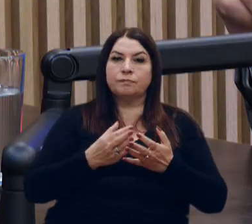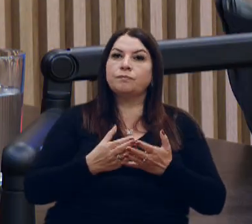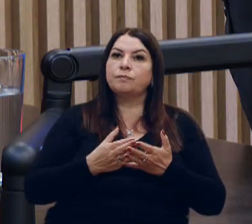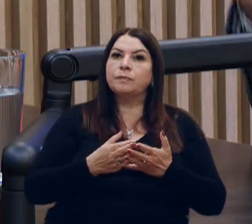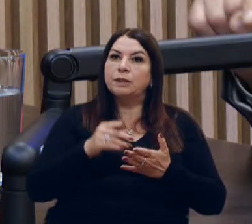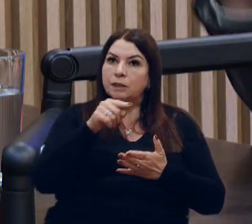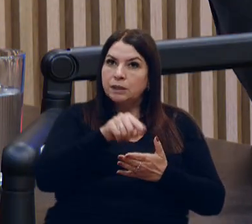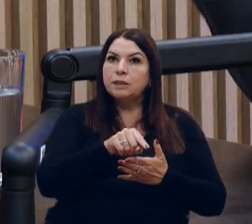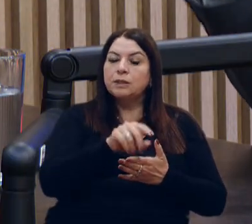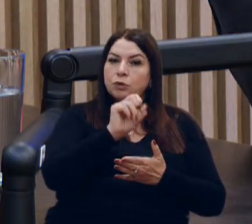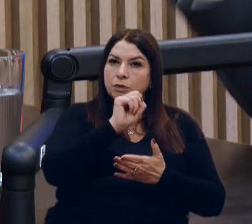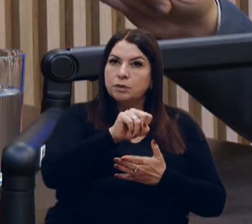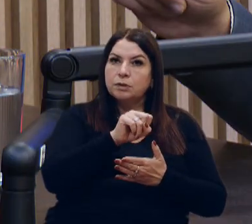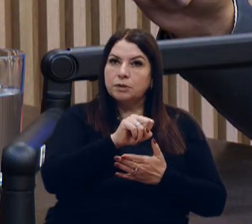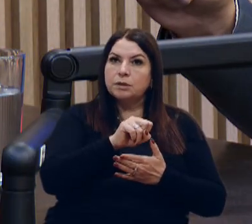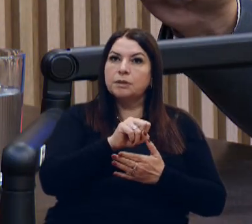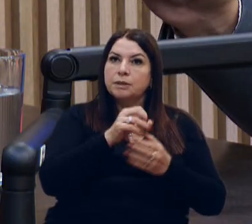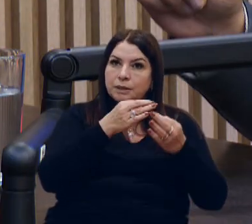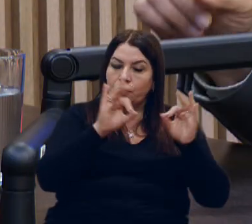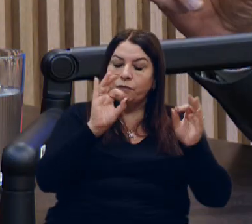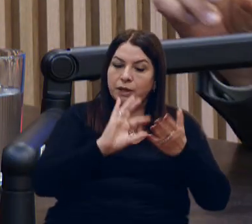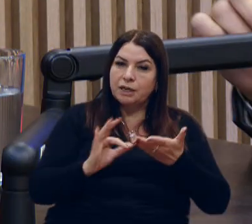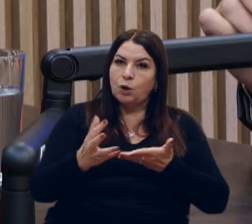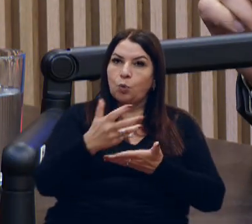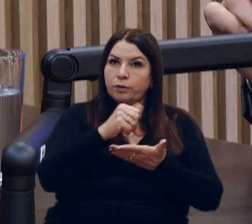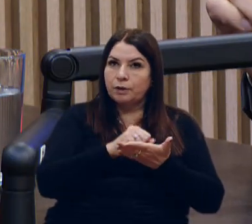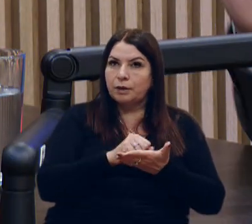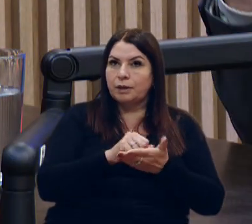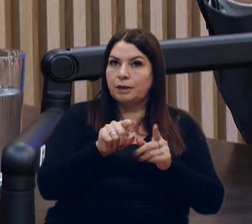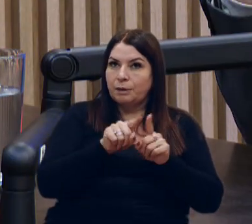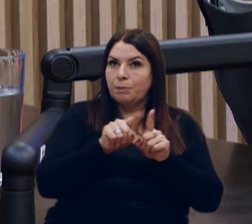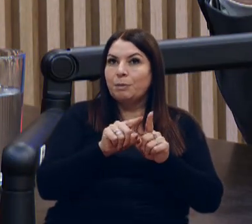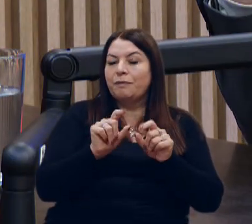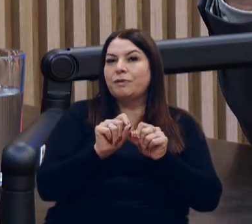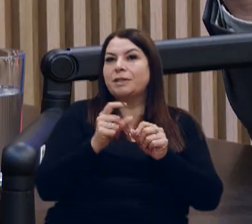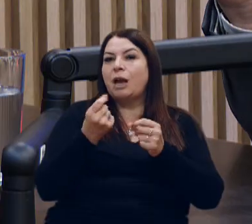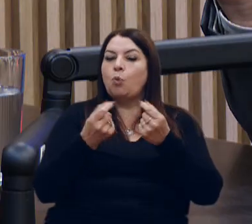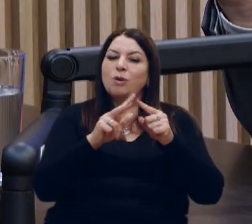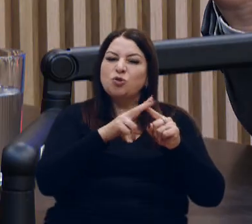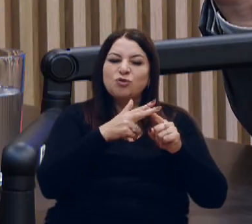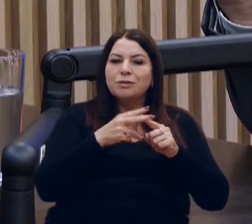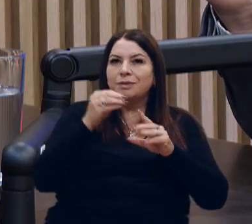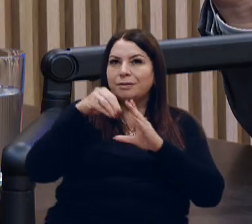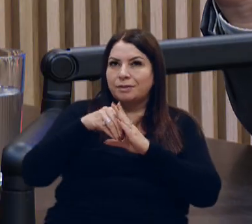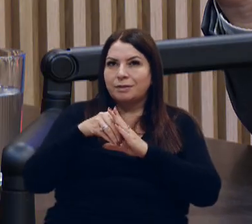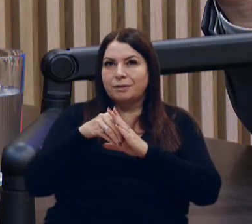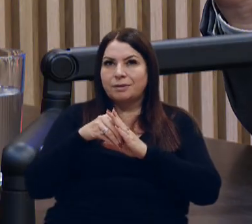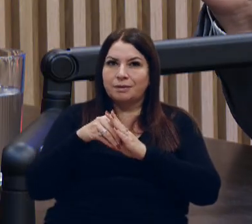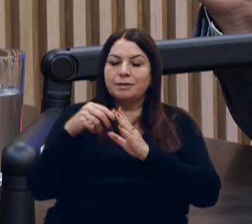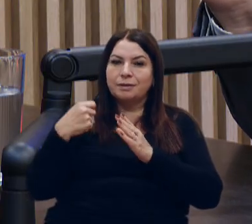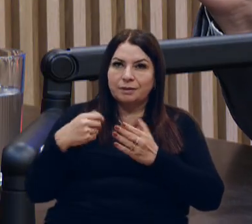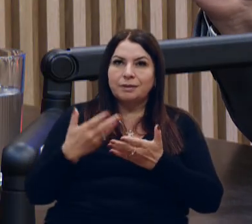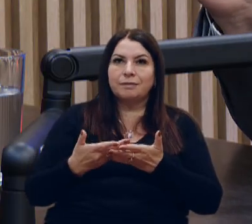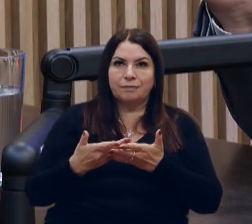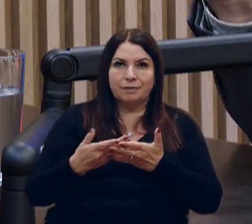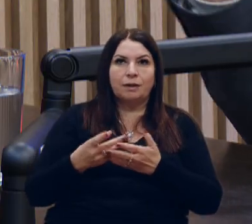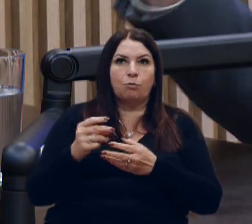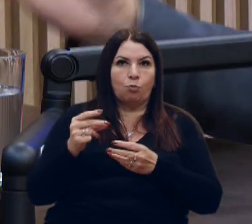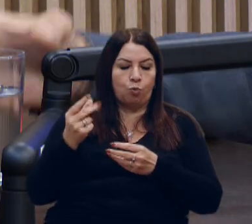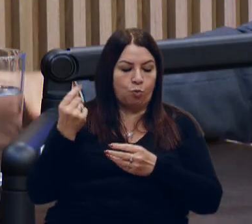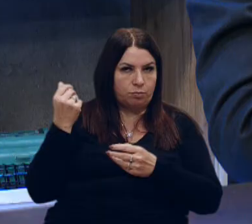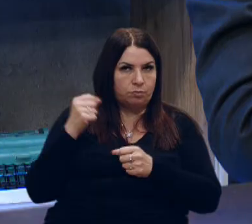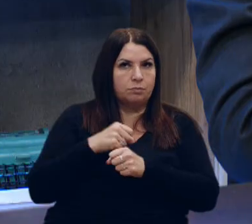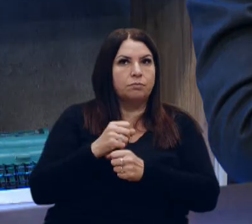que isso sim salvaria a Codeca. E depois nós teríamos que fazer alguns ajustes internos que são necessários há muito